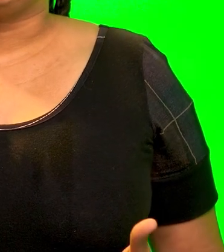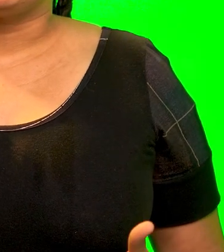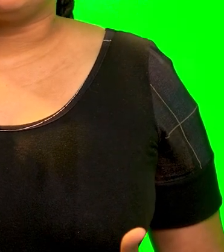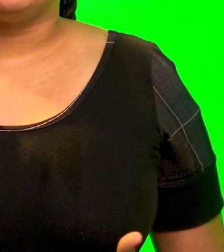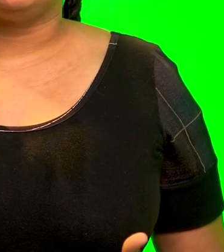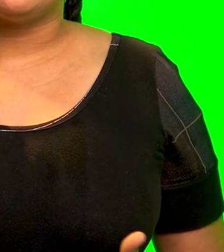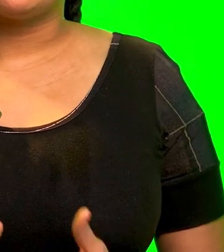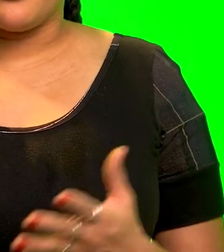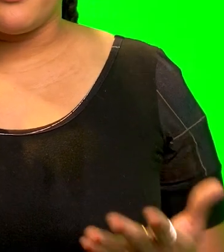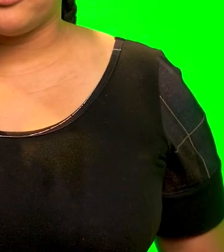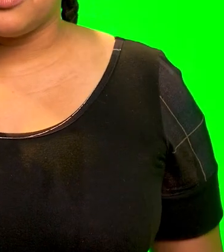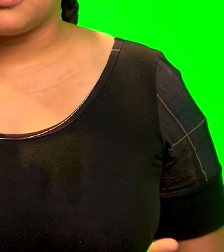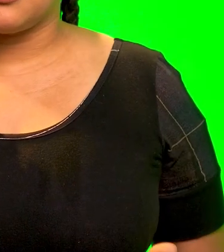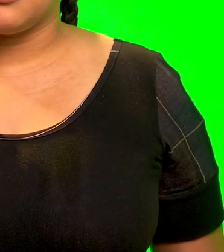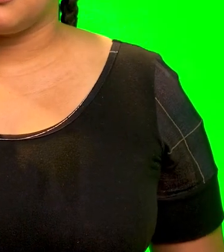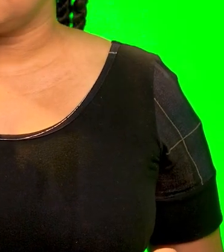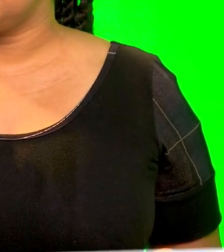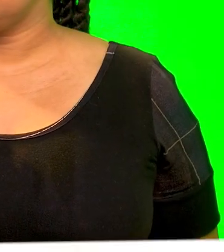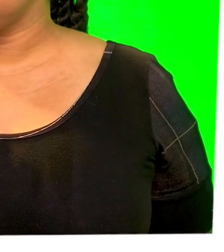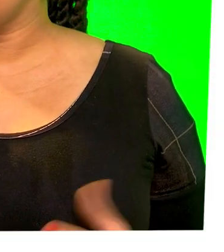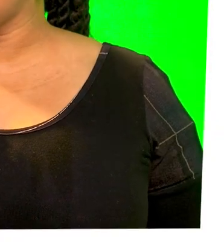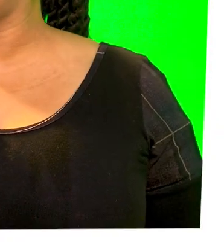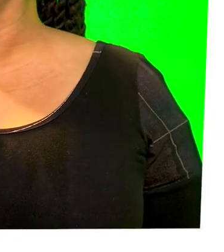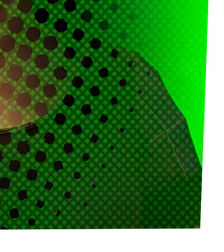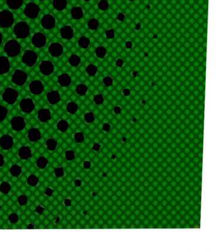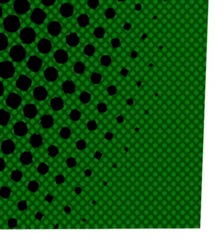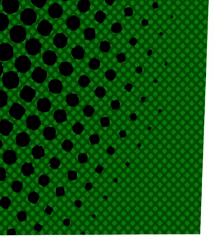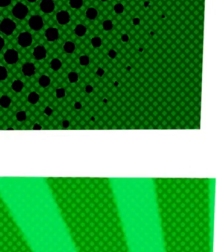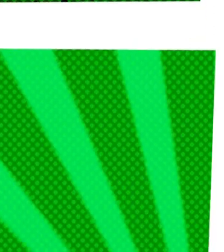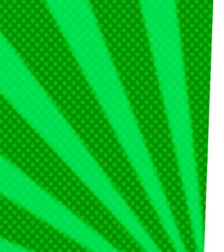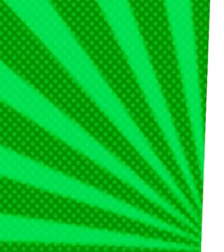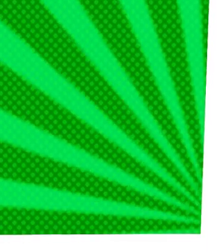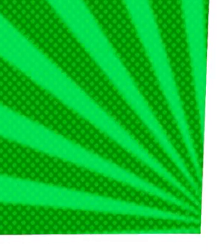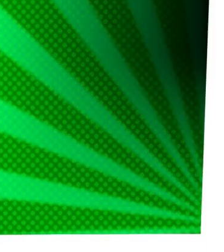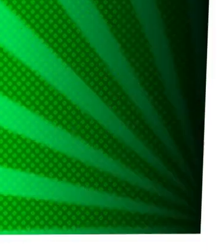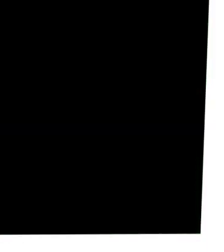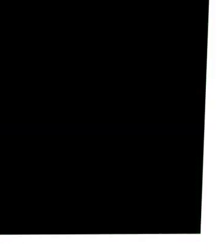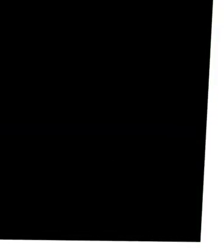Tá no quadrado, é tipo, certo? Eu acho que aconteceu? Eu desci, né?